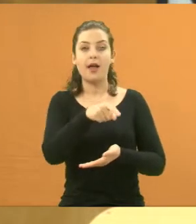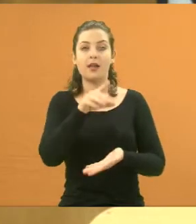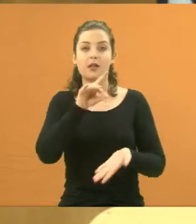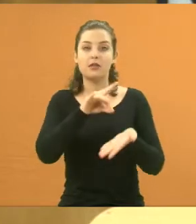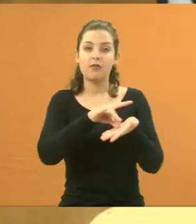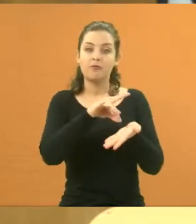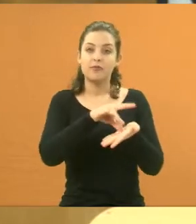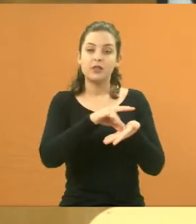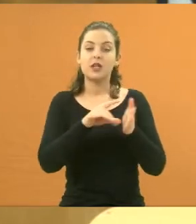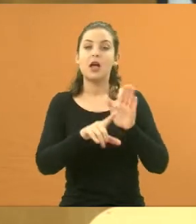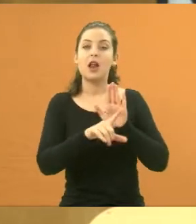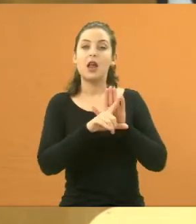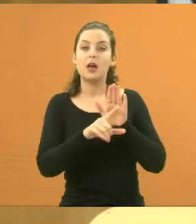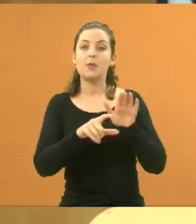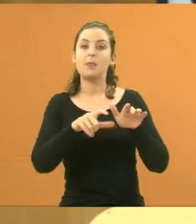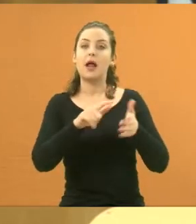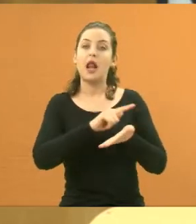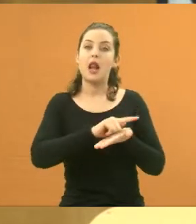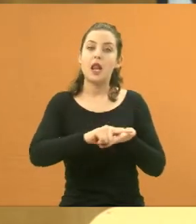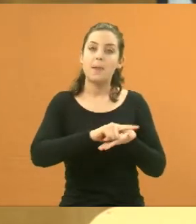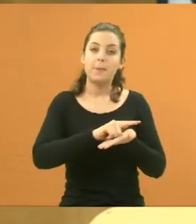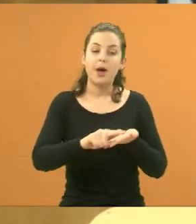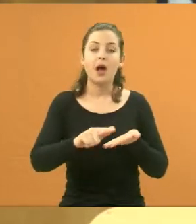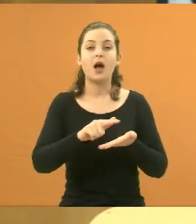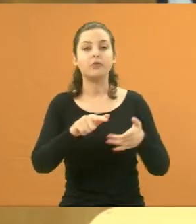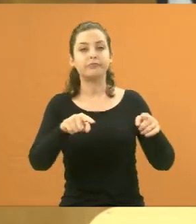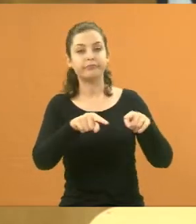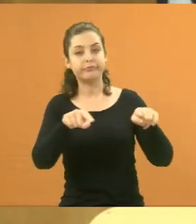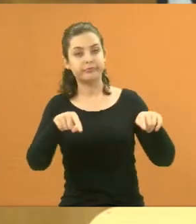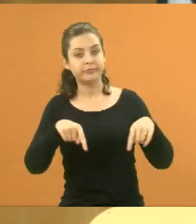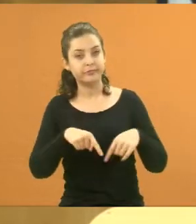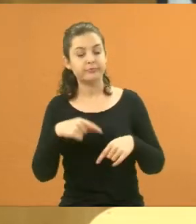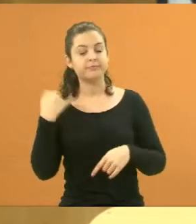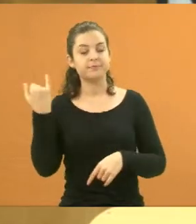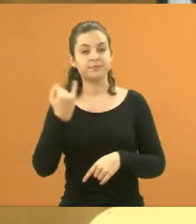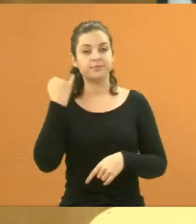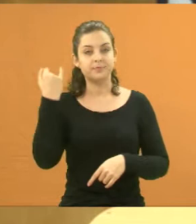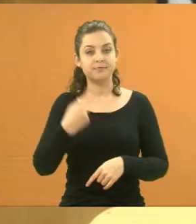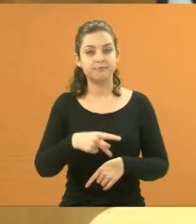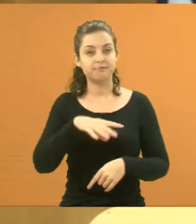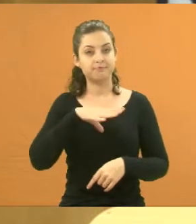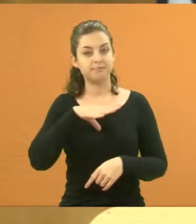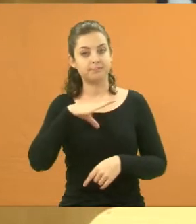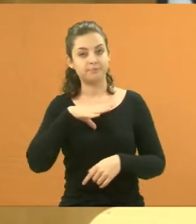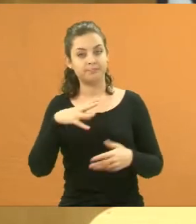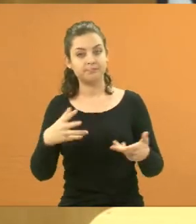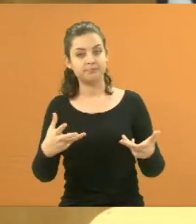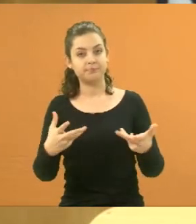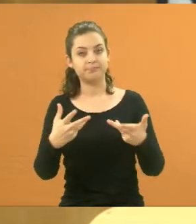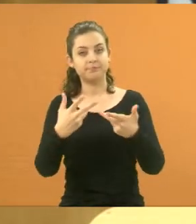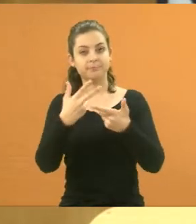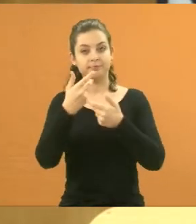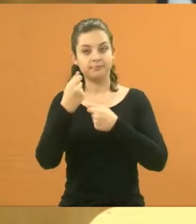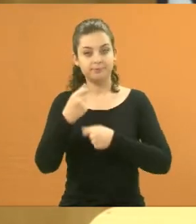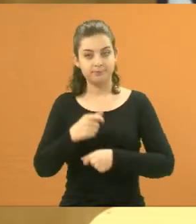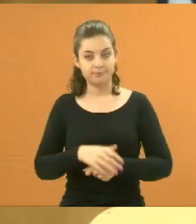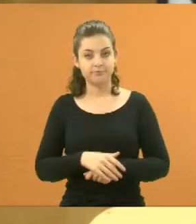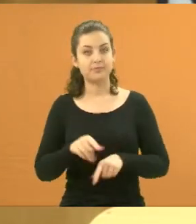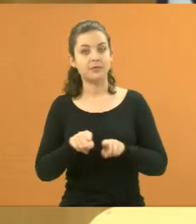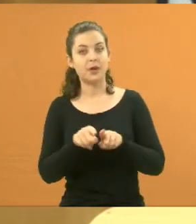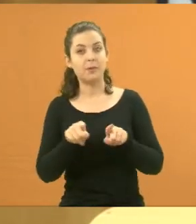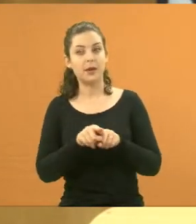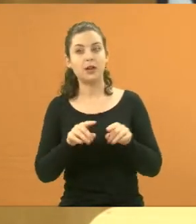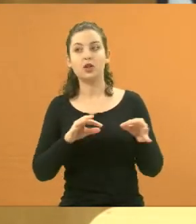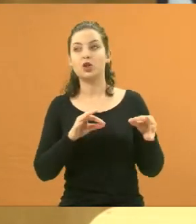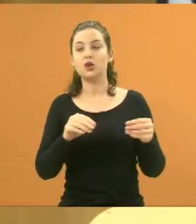executarem aí a limpeza, a capina do terreno deles também, que é de grande importância para a nossa cidade. Nós temos uma cidade com mais visibilidade